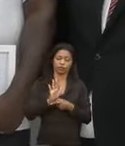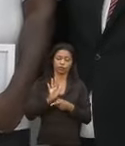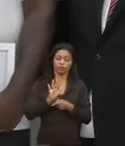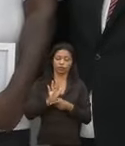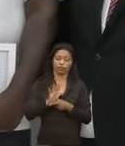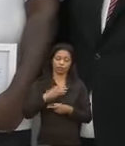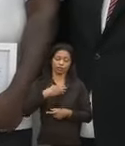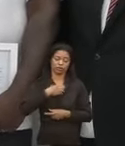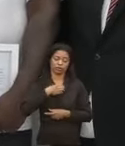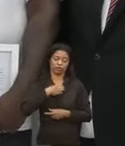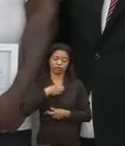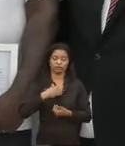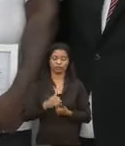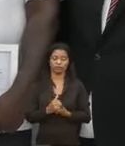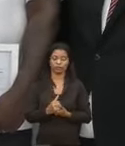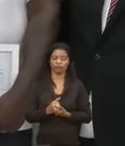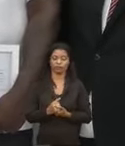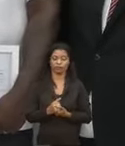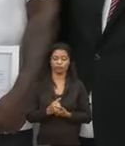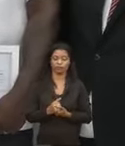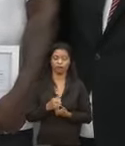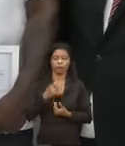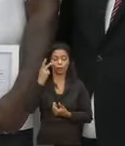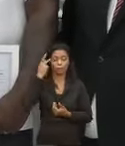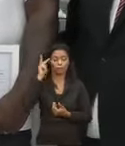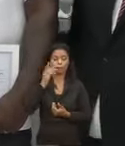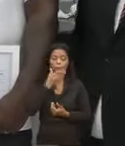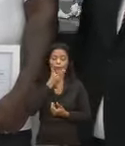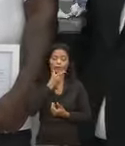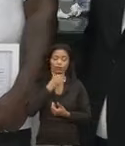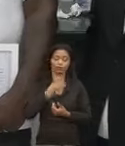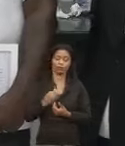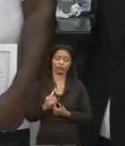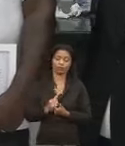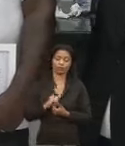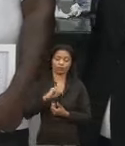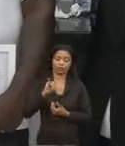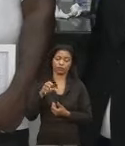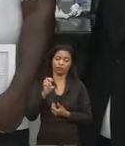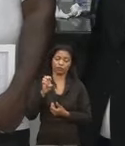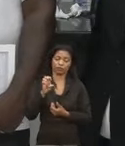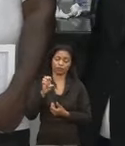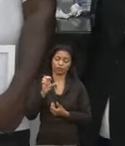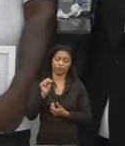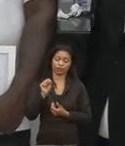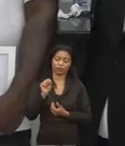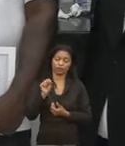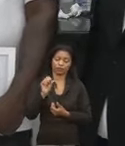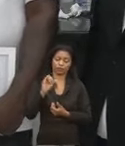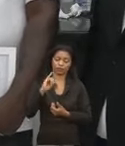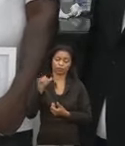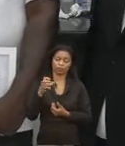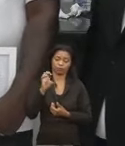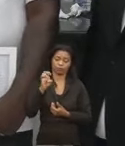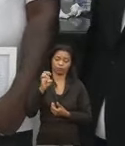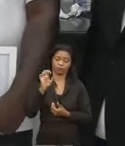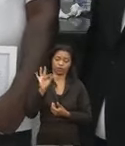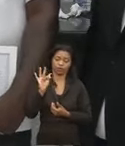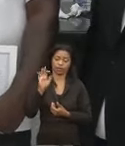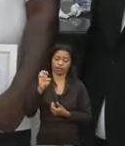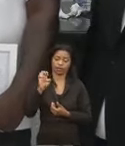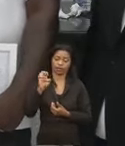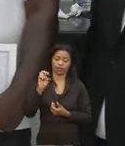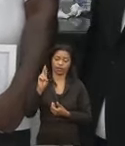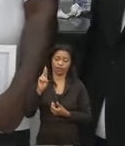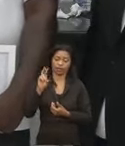sentimento. E para Jefferson, é muito bacana a gente saber que os alunos da escola